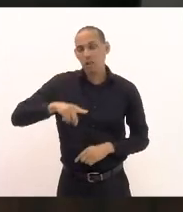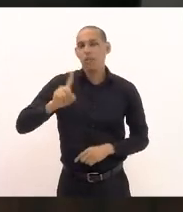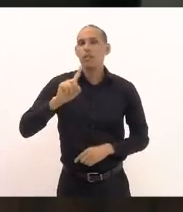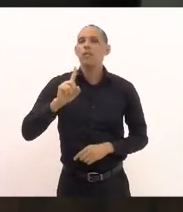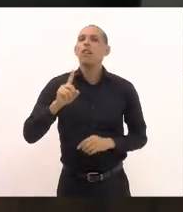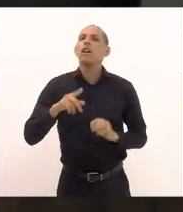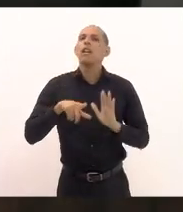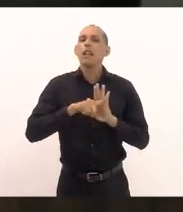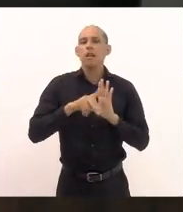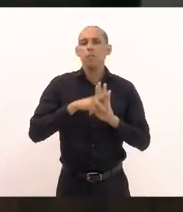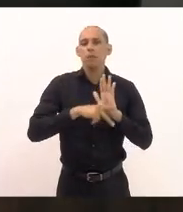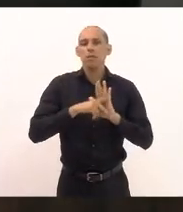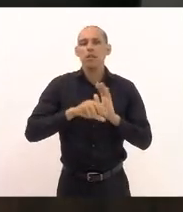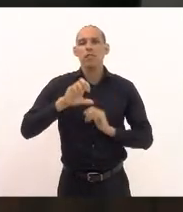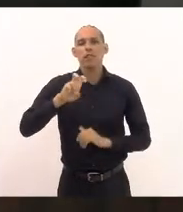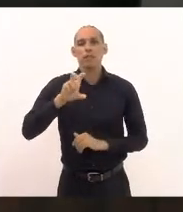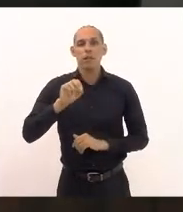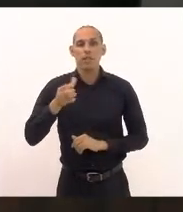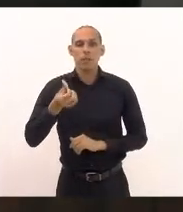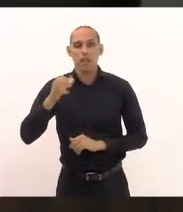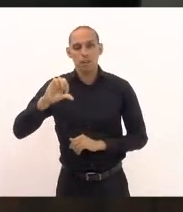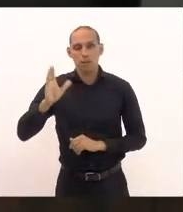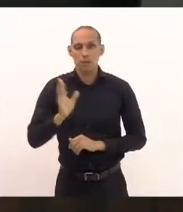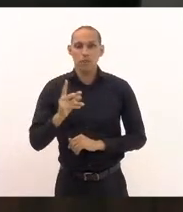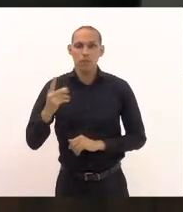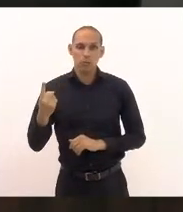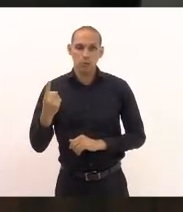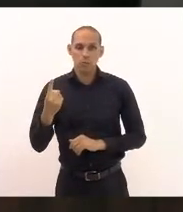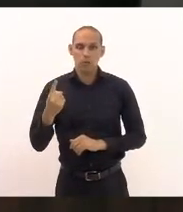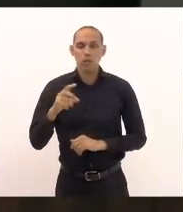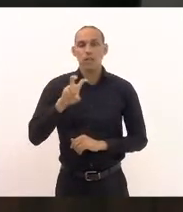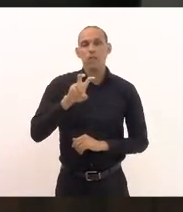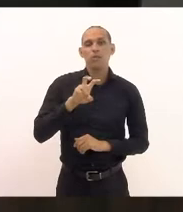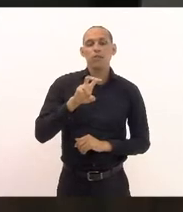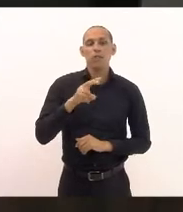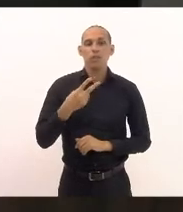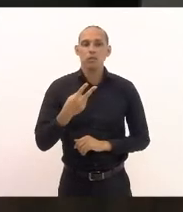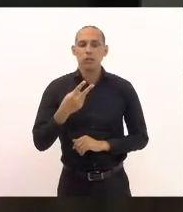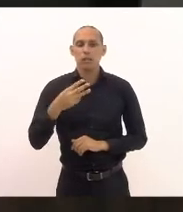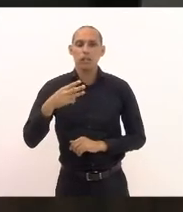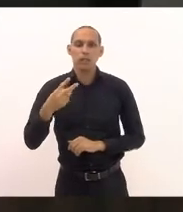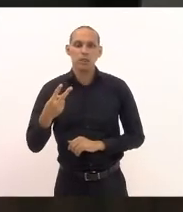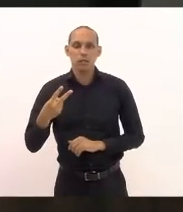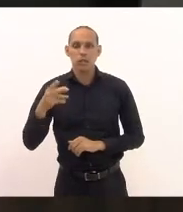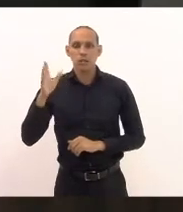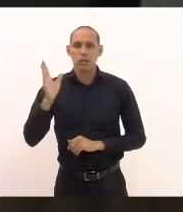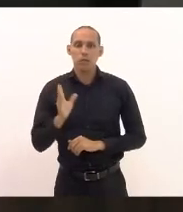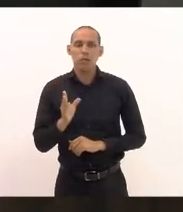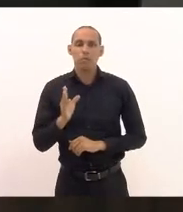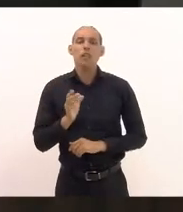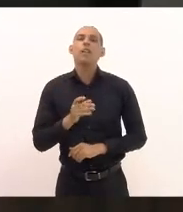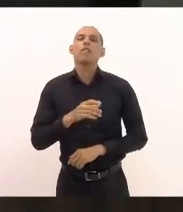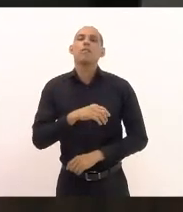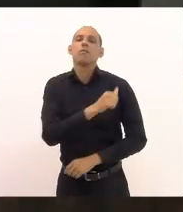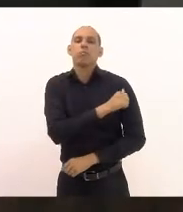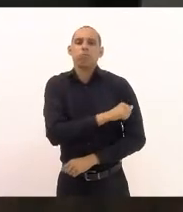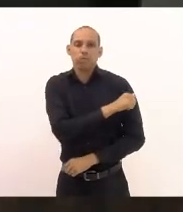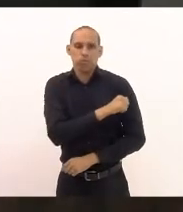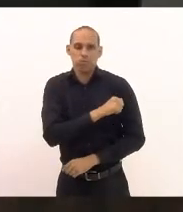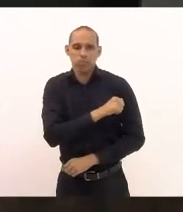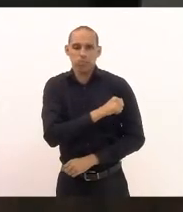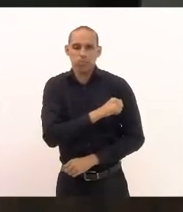lei 5069-21 e 5232, deputada da enfermeira Rejane. Senhores que aprovam, nisso como estão